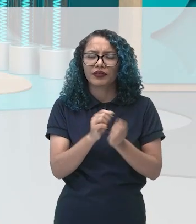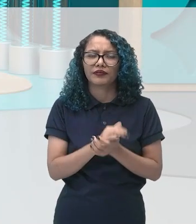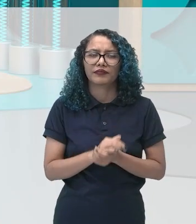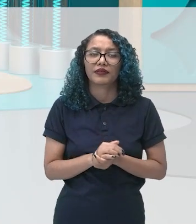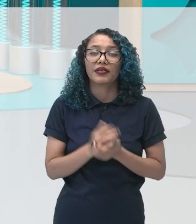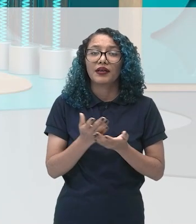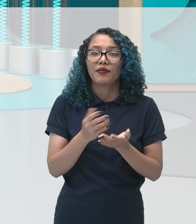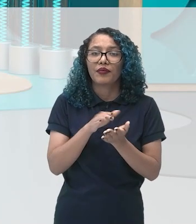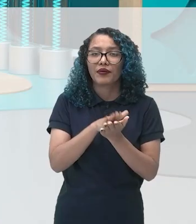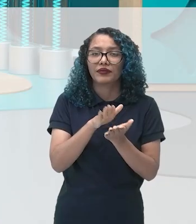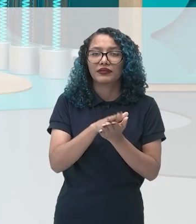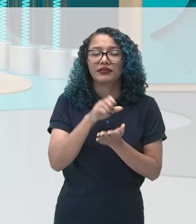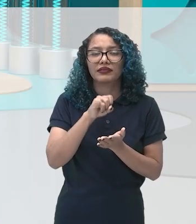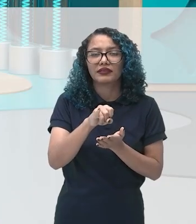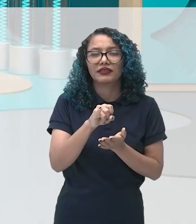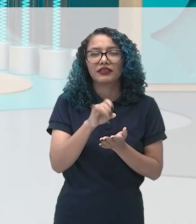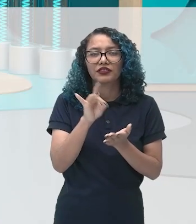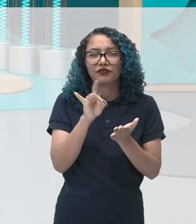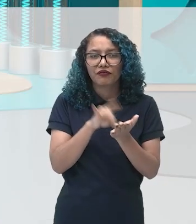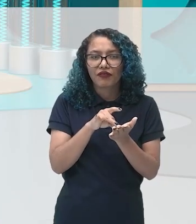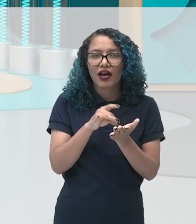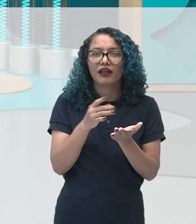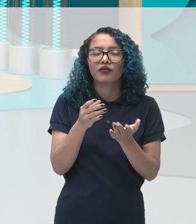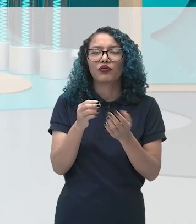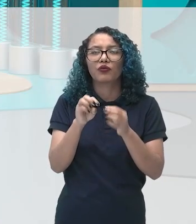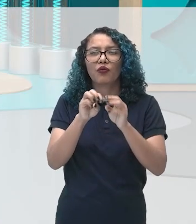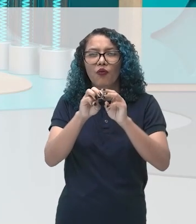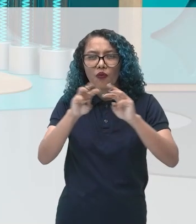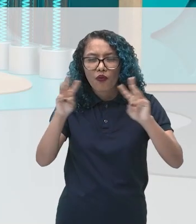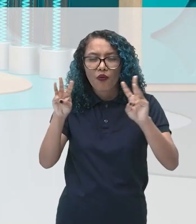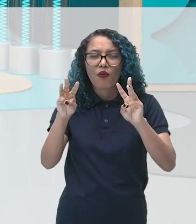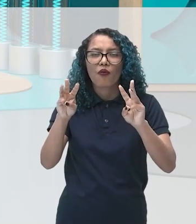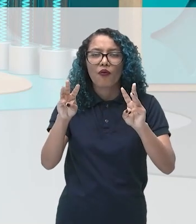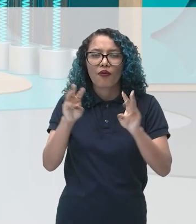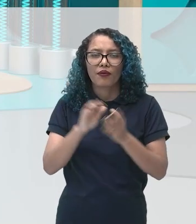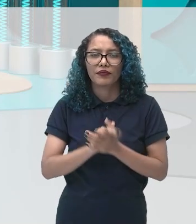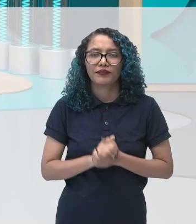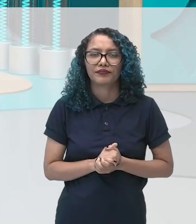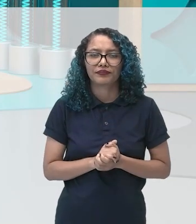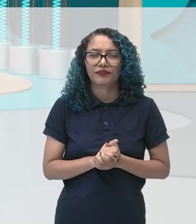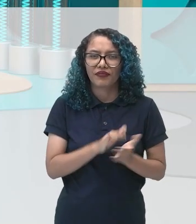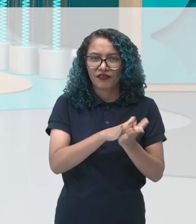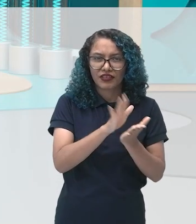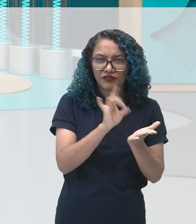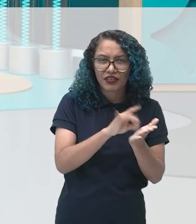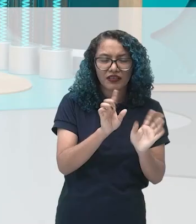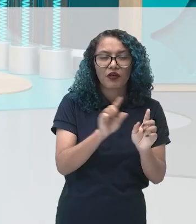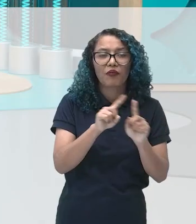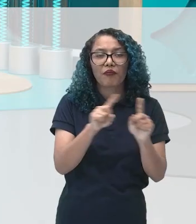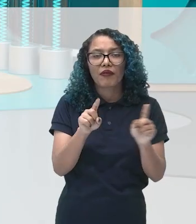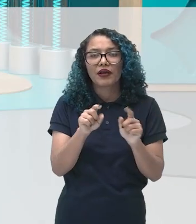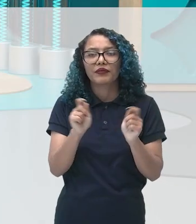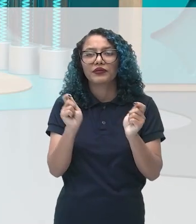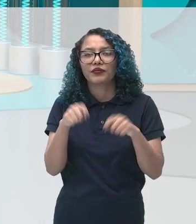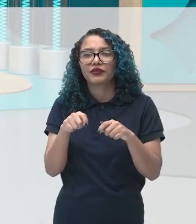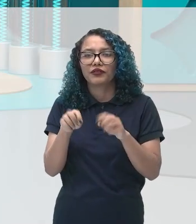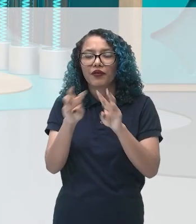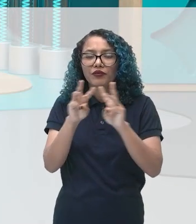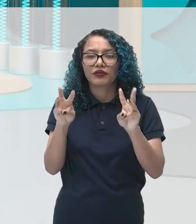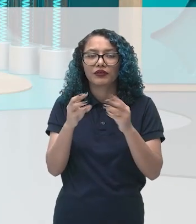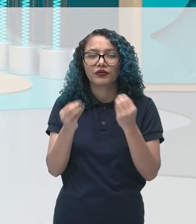dizer assim, né? E se fosse mesmo para o ambiente virtual, que não fosse ganhar uma versão impressa de fato, mas para a leitura,